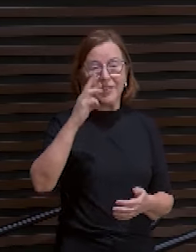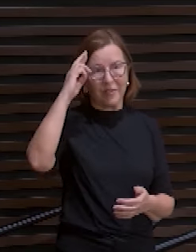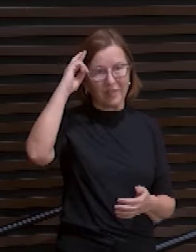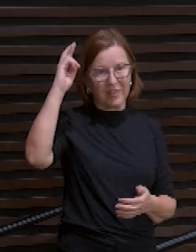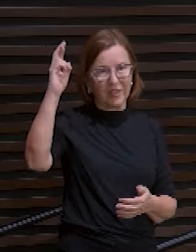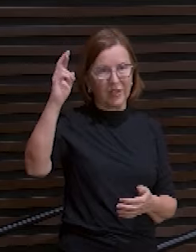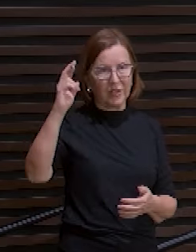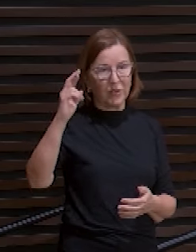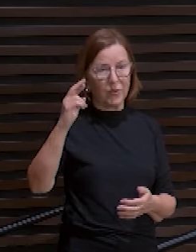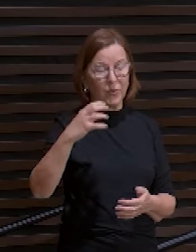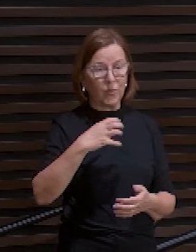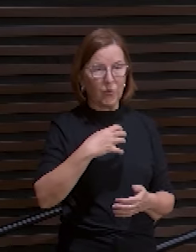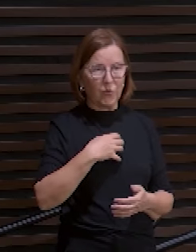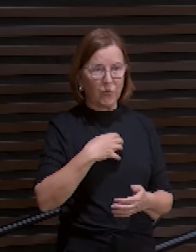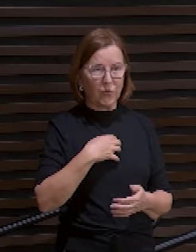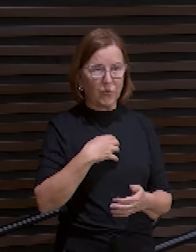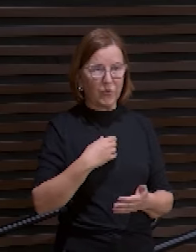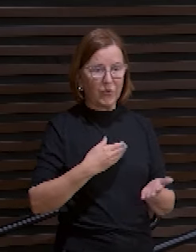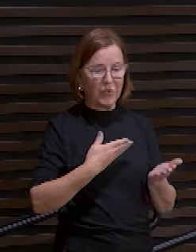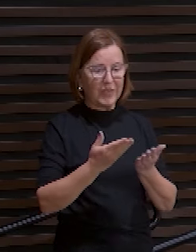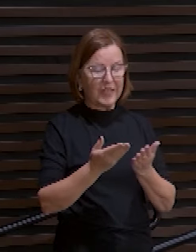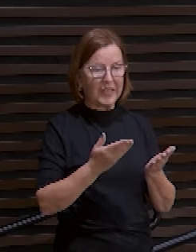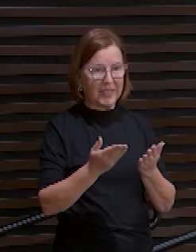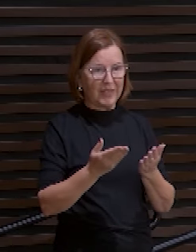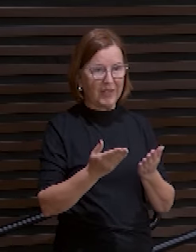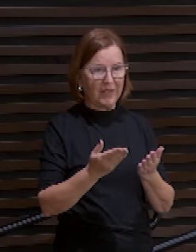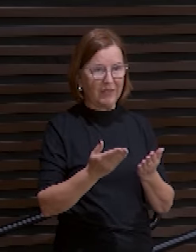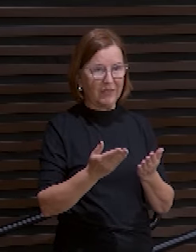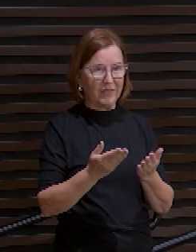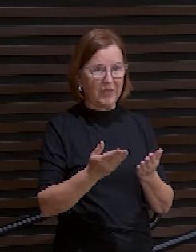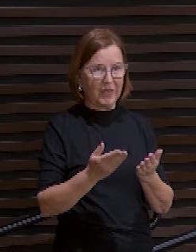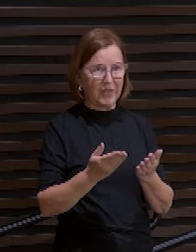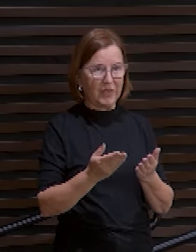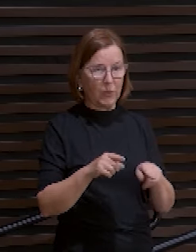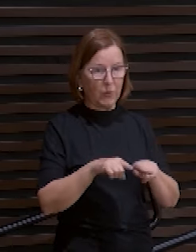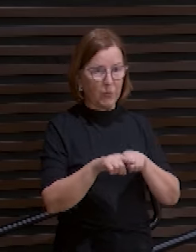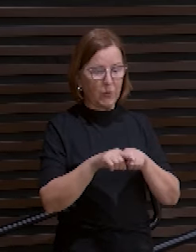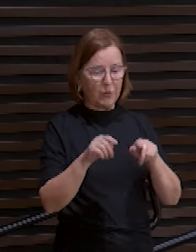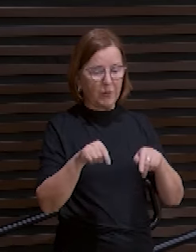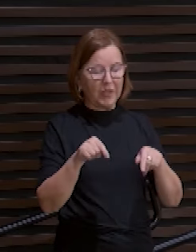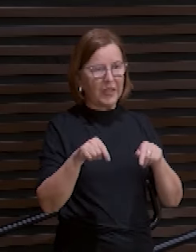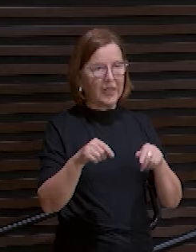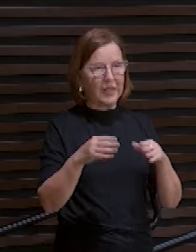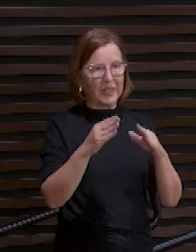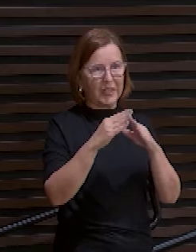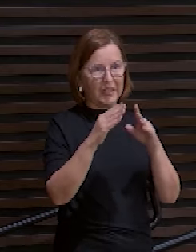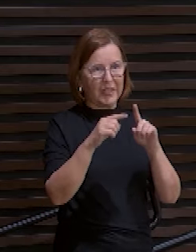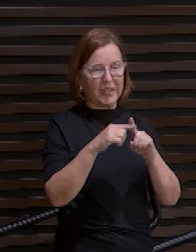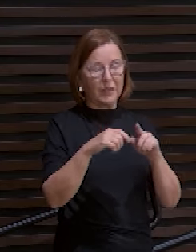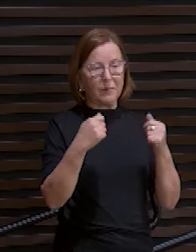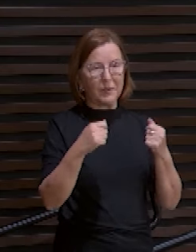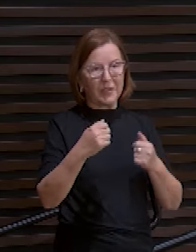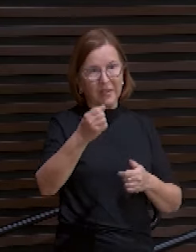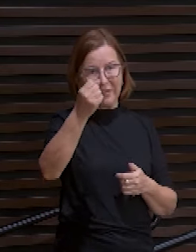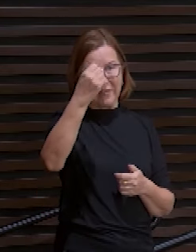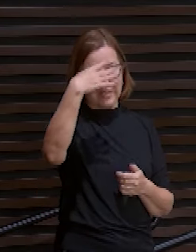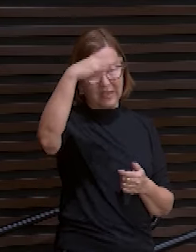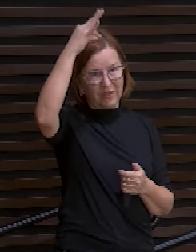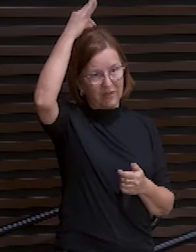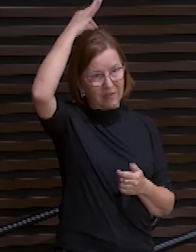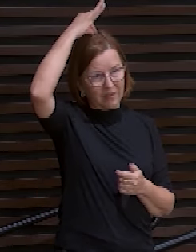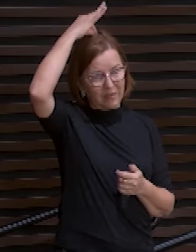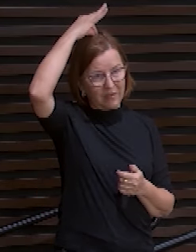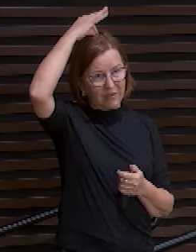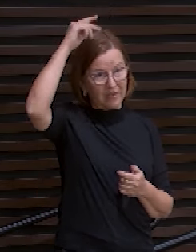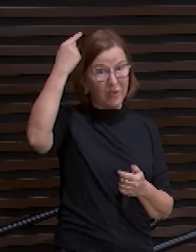de servir na igreja com o presbitério precisamos da Revelação e graça do espírito para que